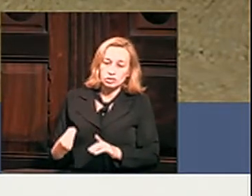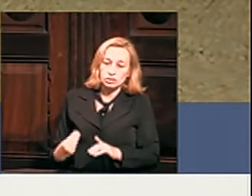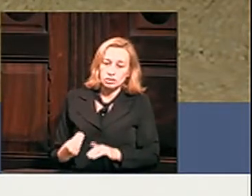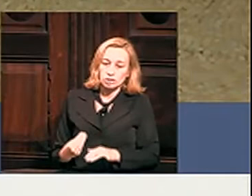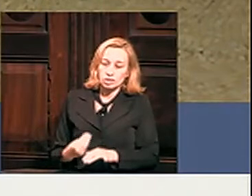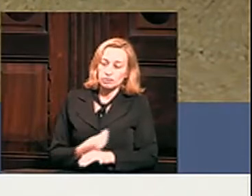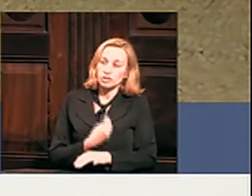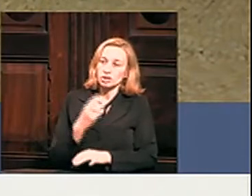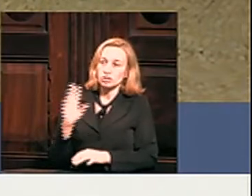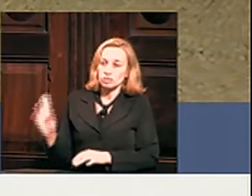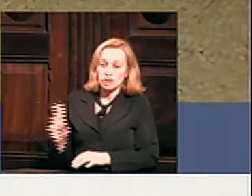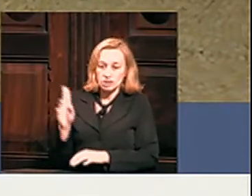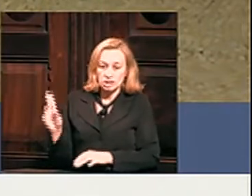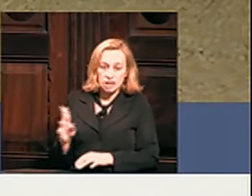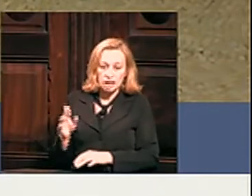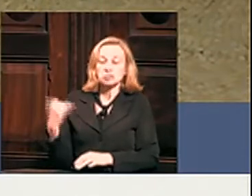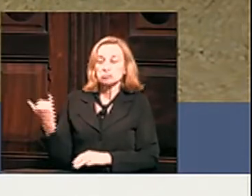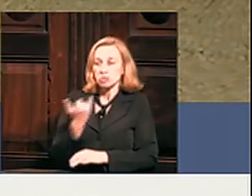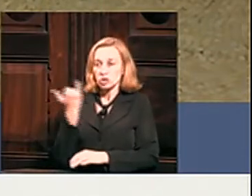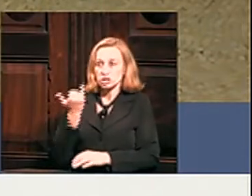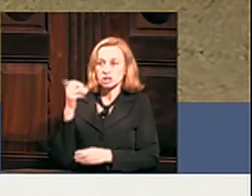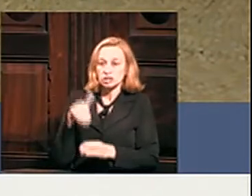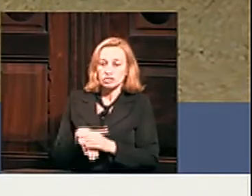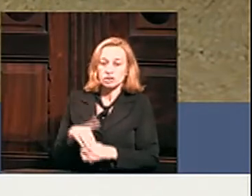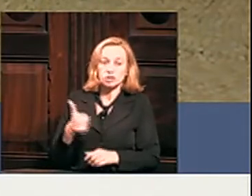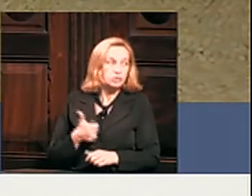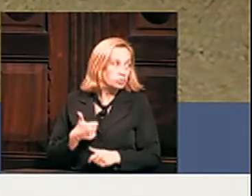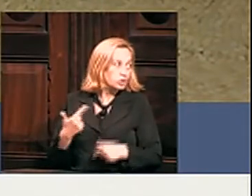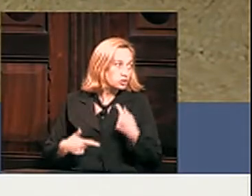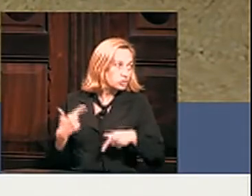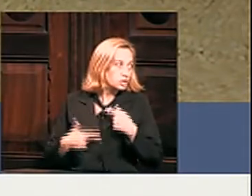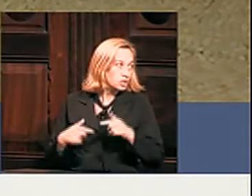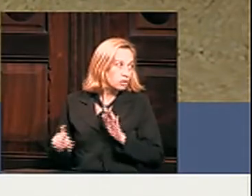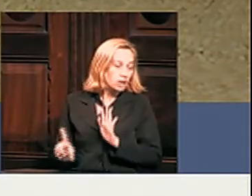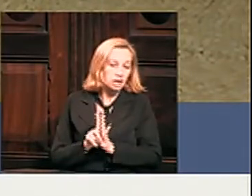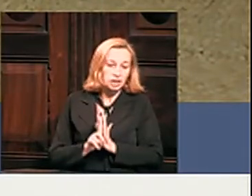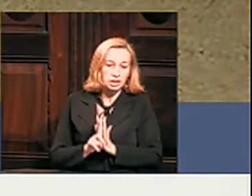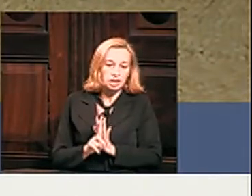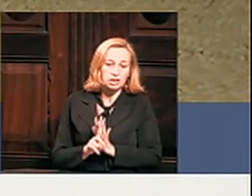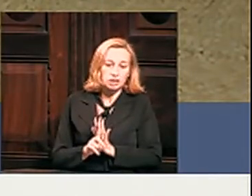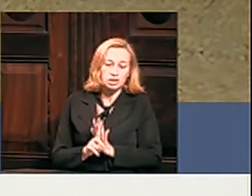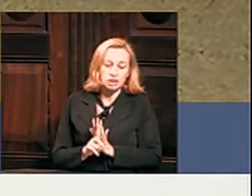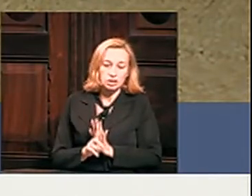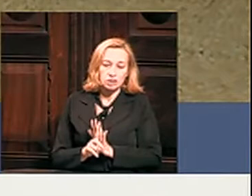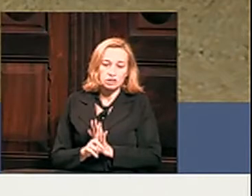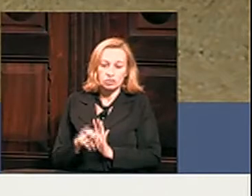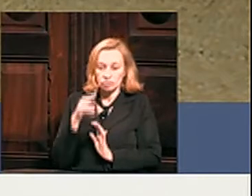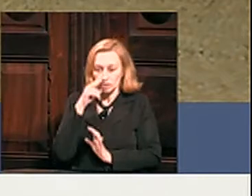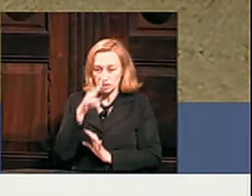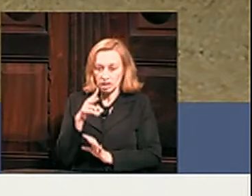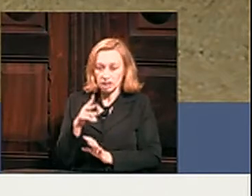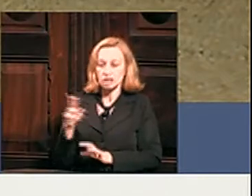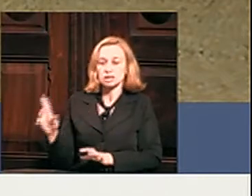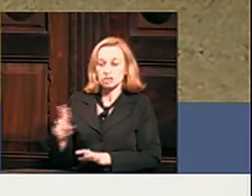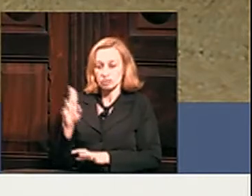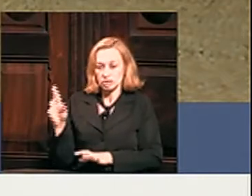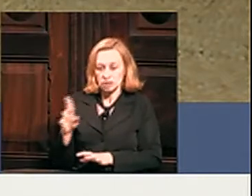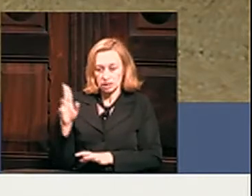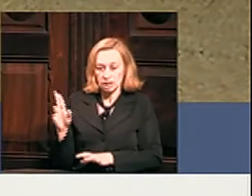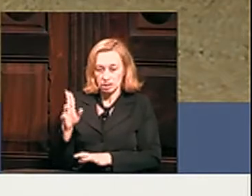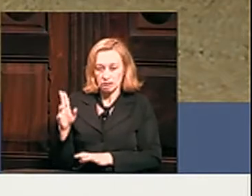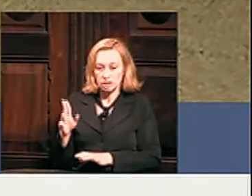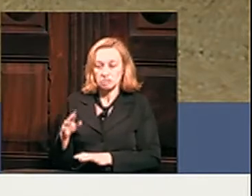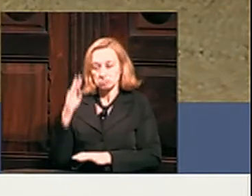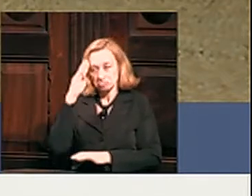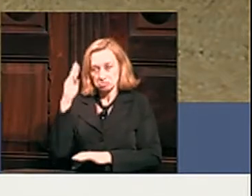Hoje demos um passo importante, votando em primeira discussão a lei que fortalece a autonomia da UESO, fortalecendo o seu conselho universitário na questão